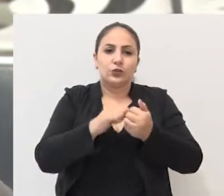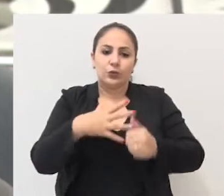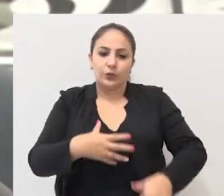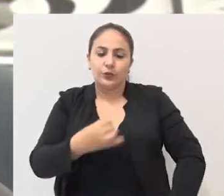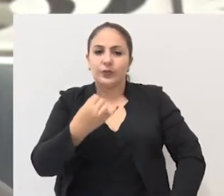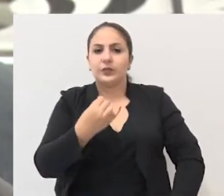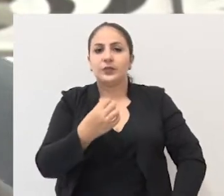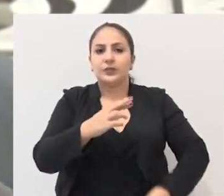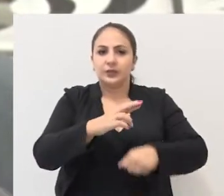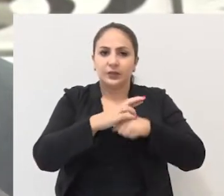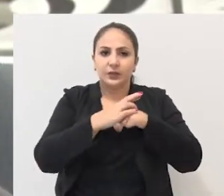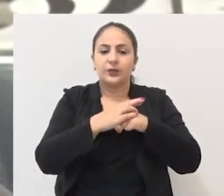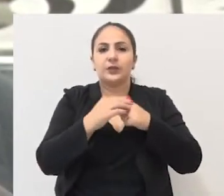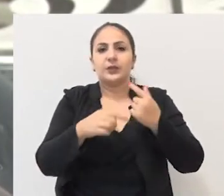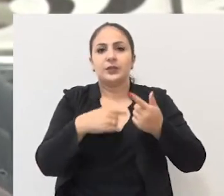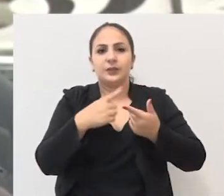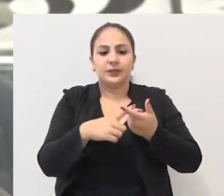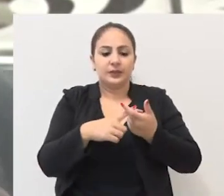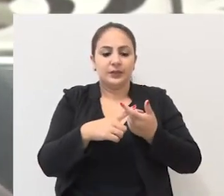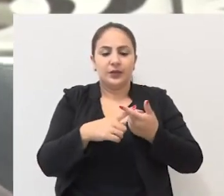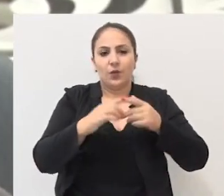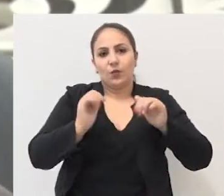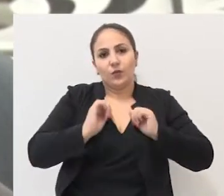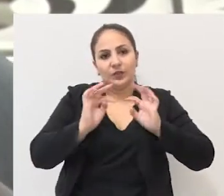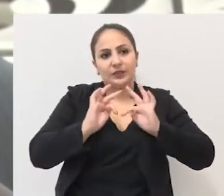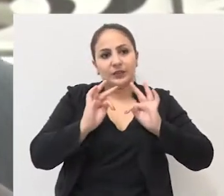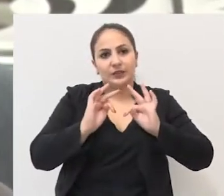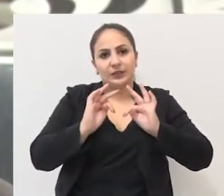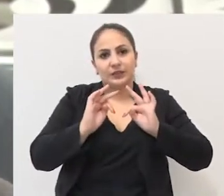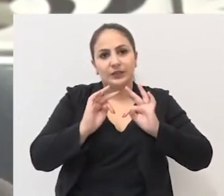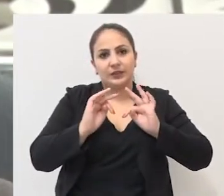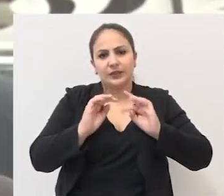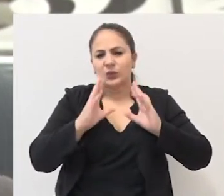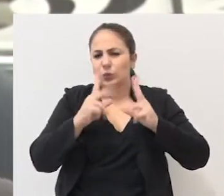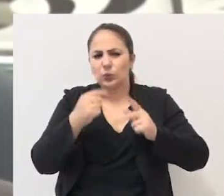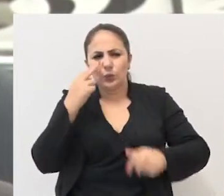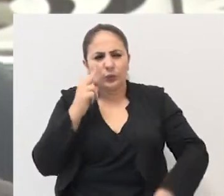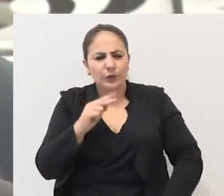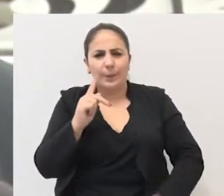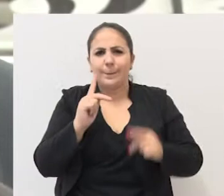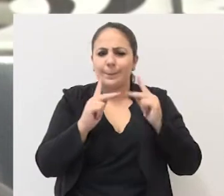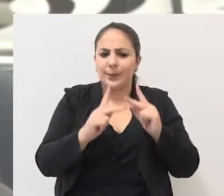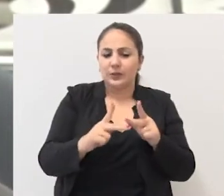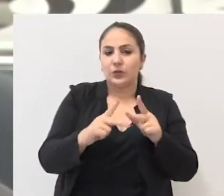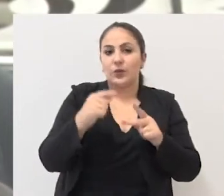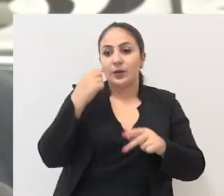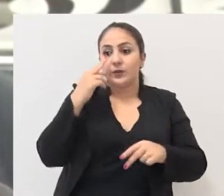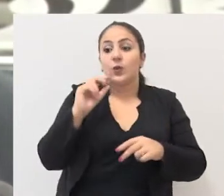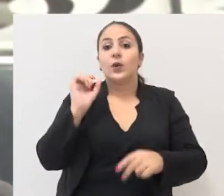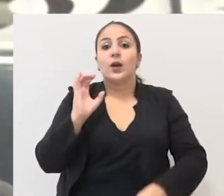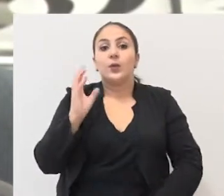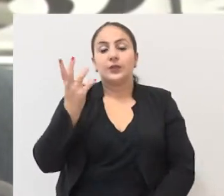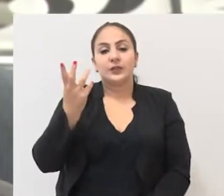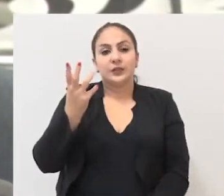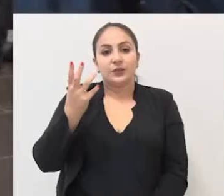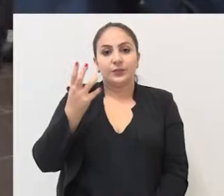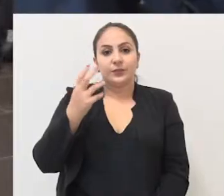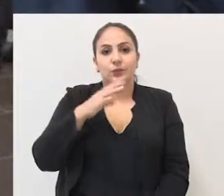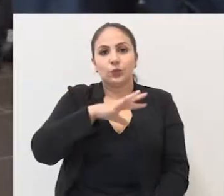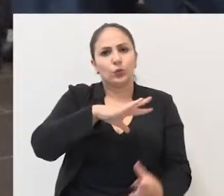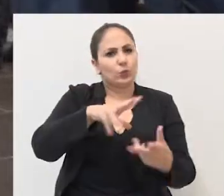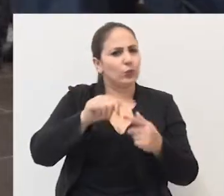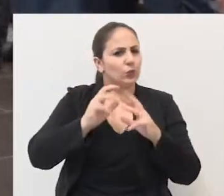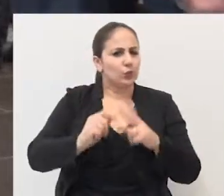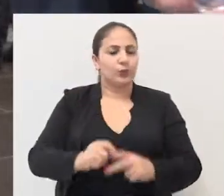segurança, com agradabilidade, com conforto térmico, onde você vê pessoas, né, você vê o que está acontecendo no mundo. E